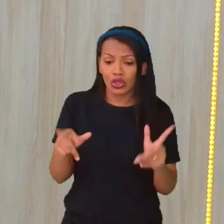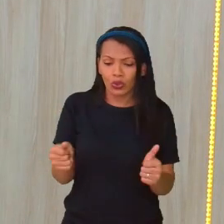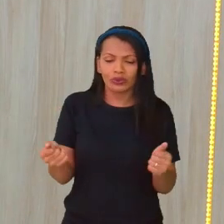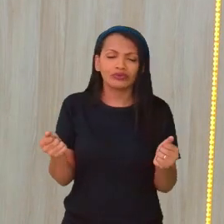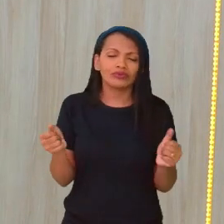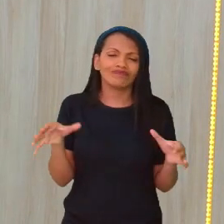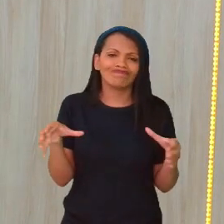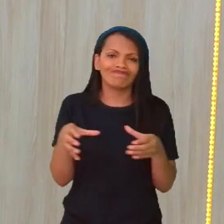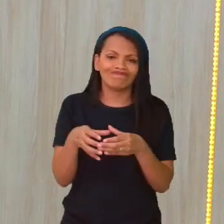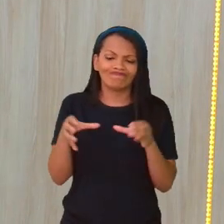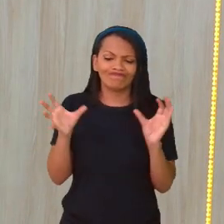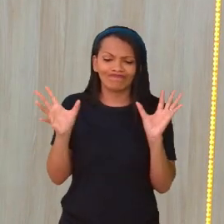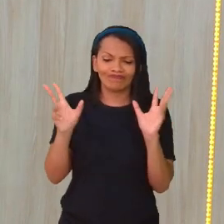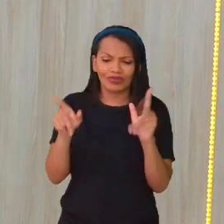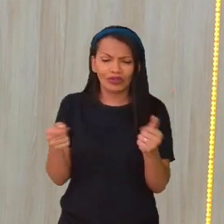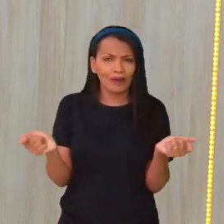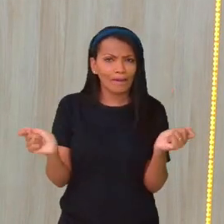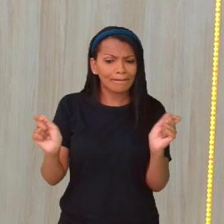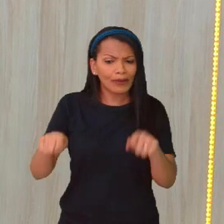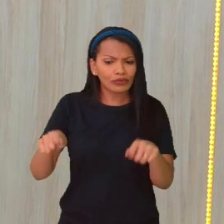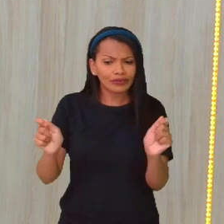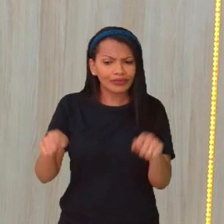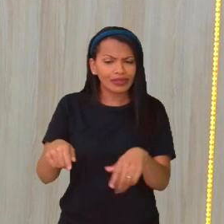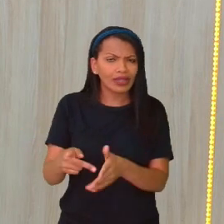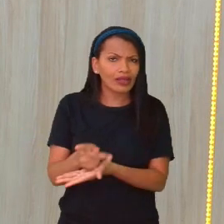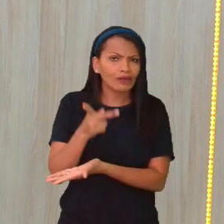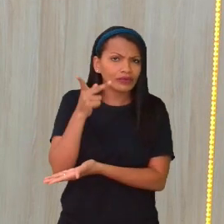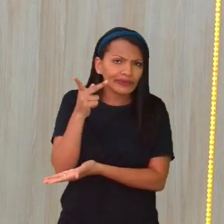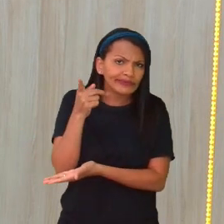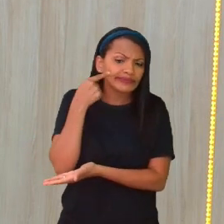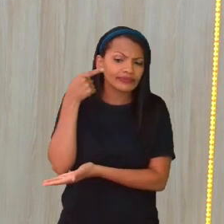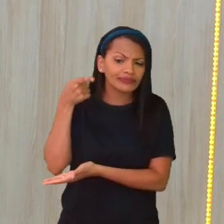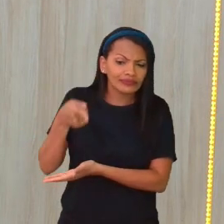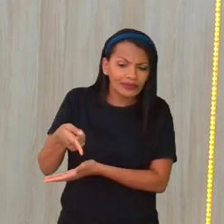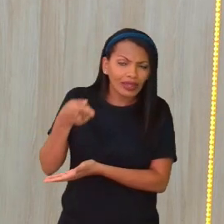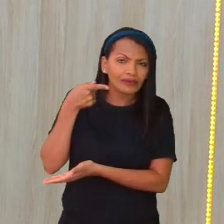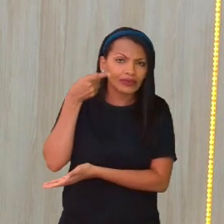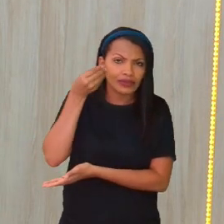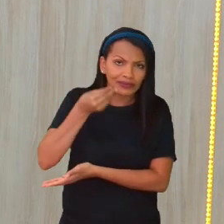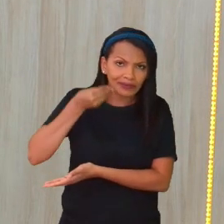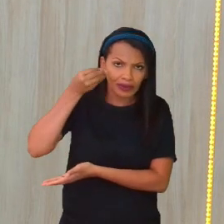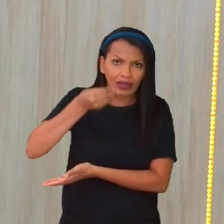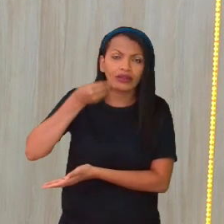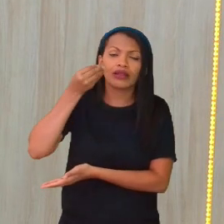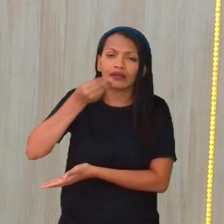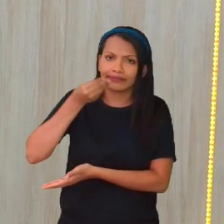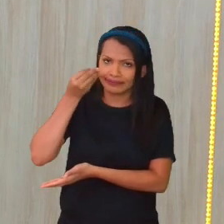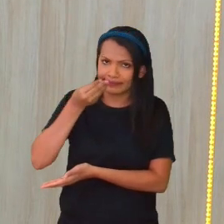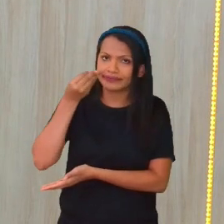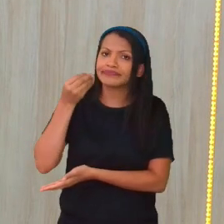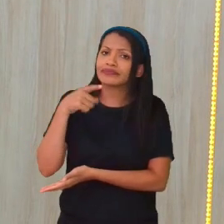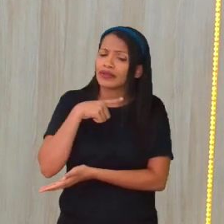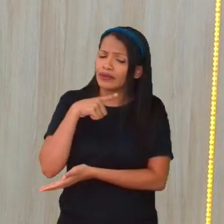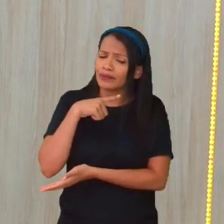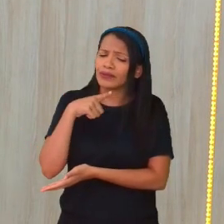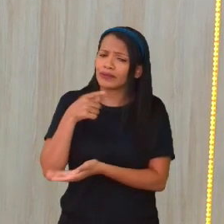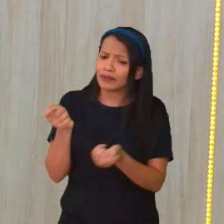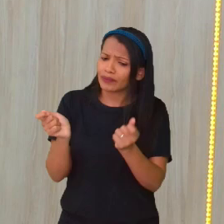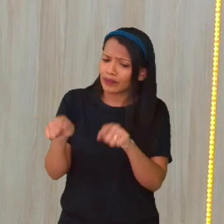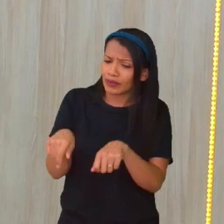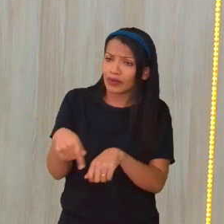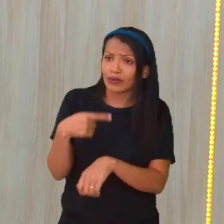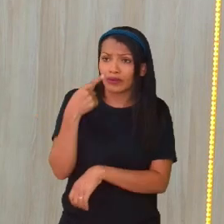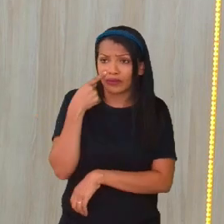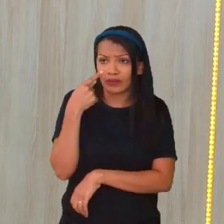possibilidades. Tudo que for possível acontecer naquele experimento é o meu espaço amostral. E